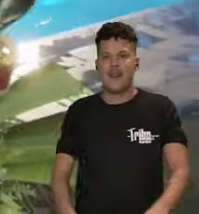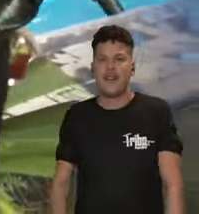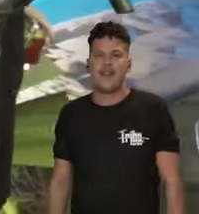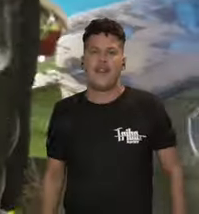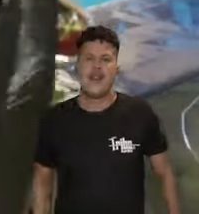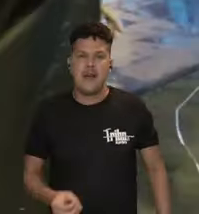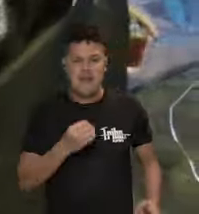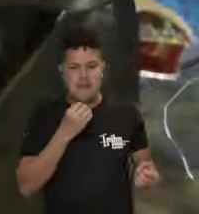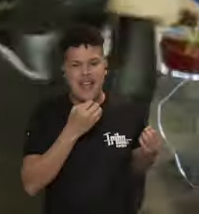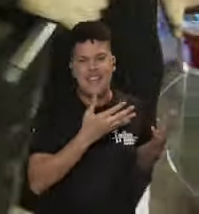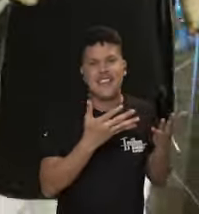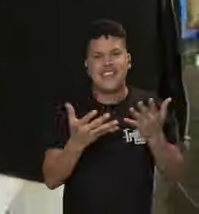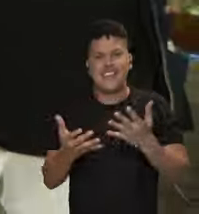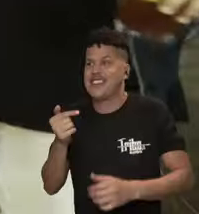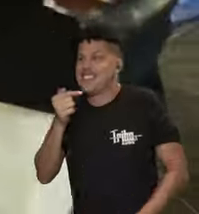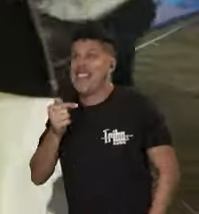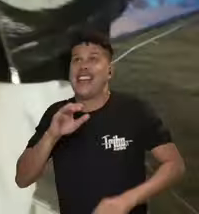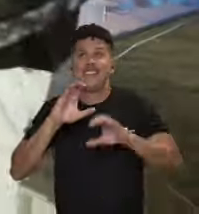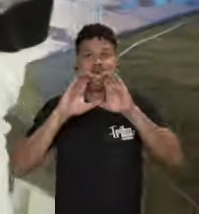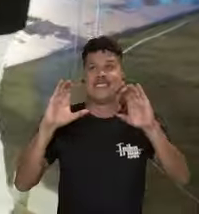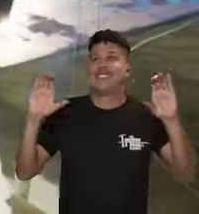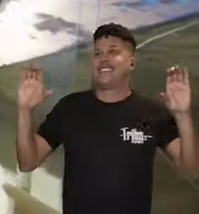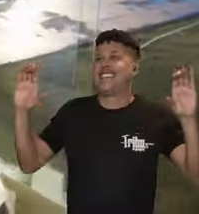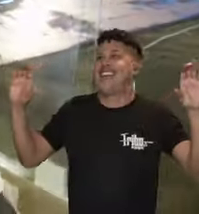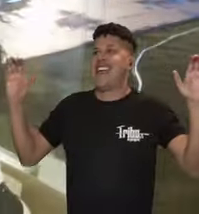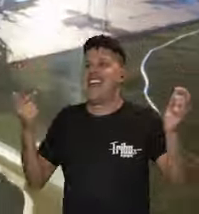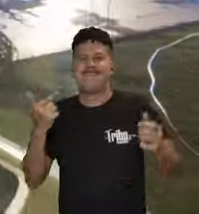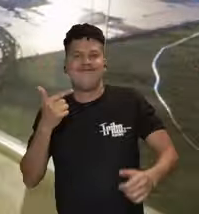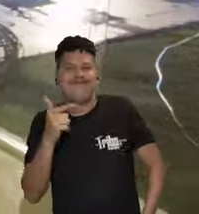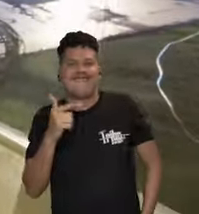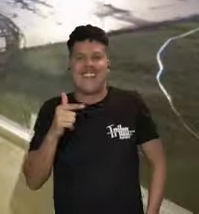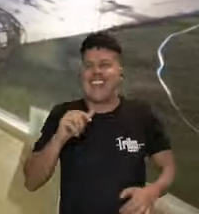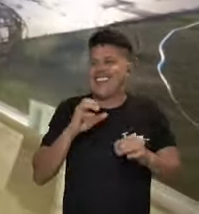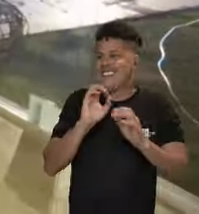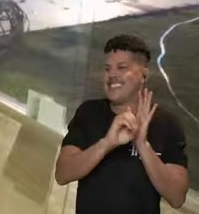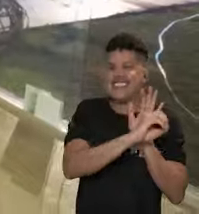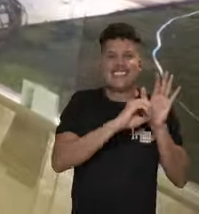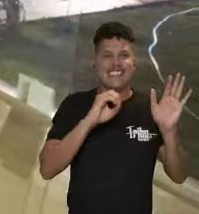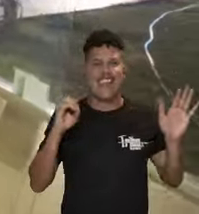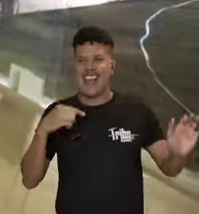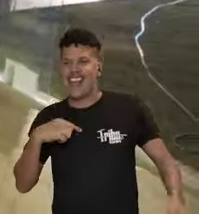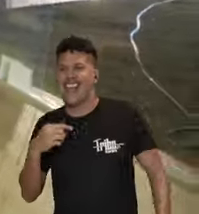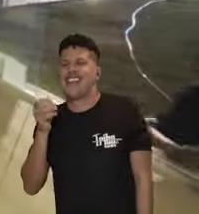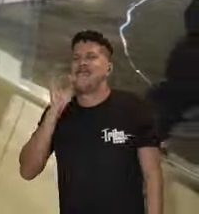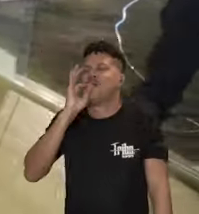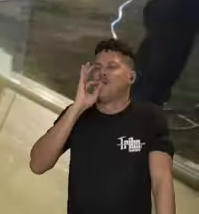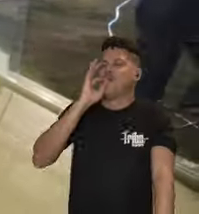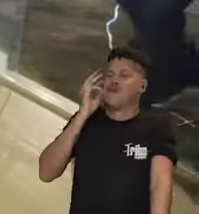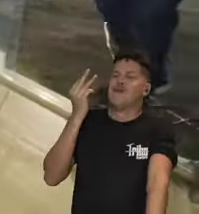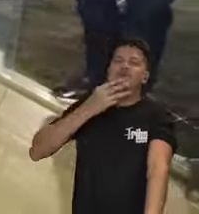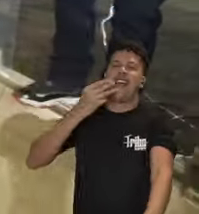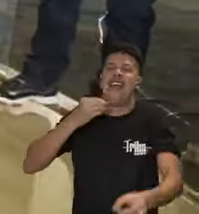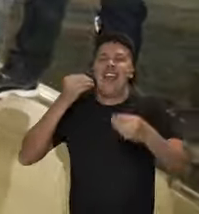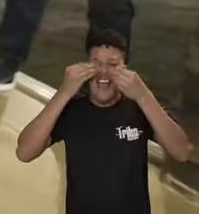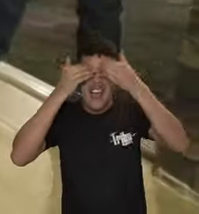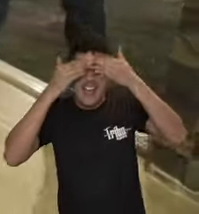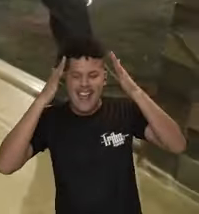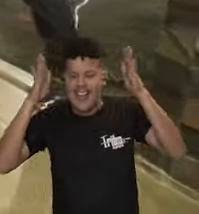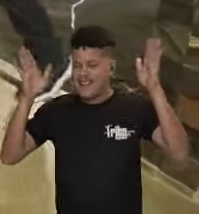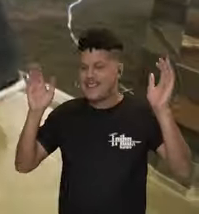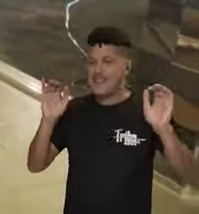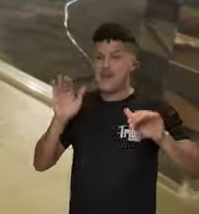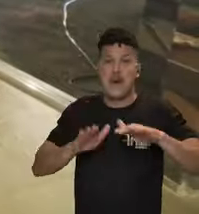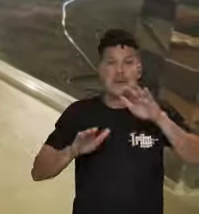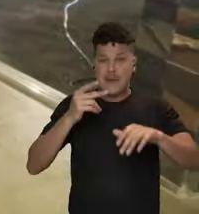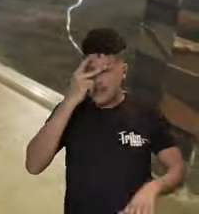Bem-vindo ao sétimo céu, a gravidade zero. Desse alecrim tem um mel que desvenda mistério. Enquanto uns complicam a